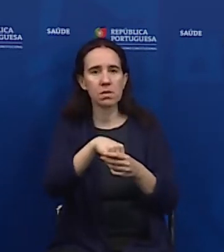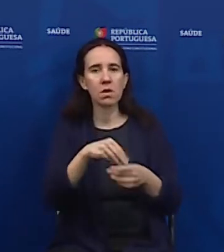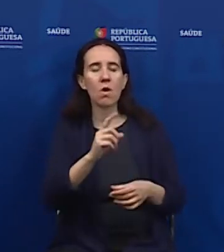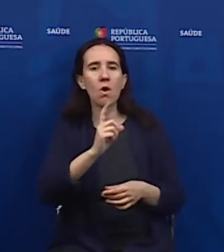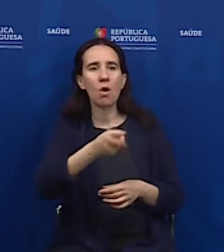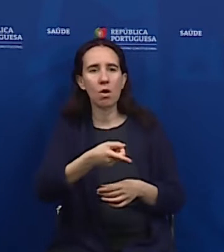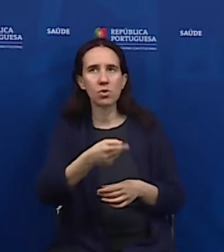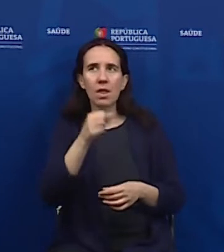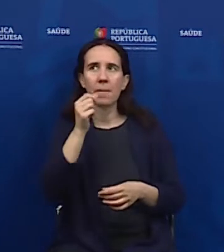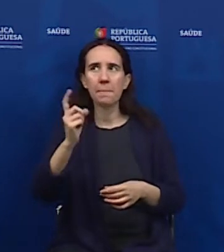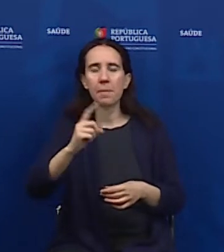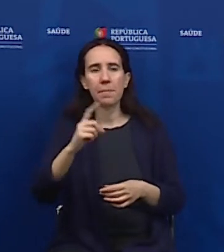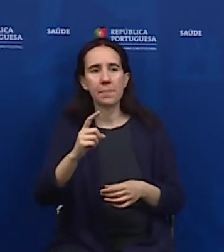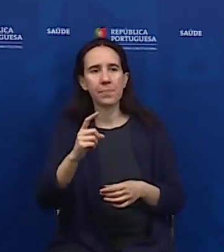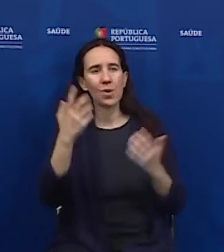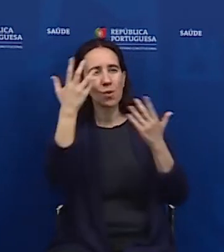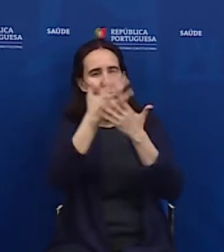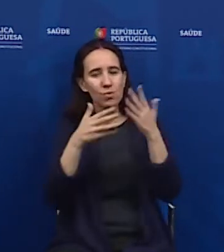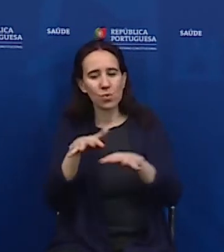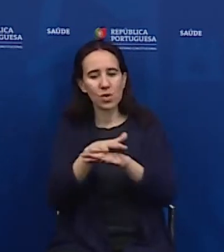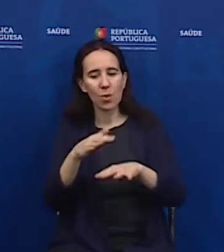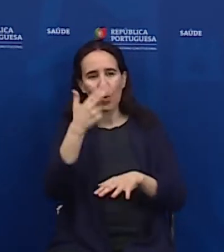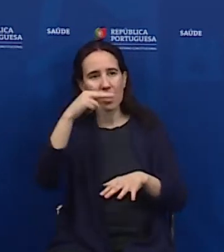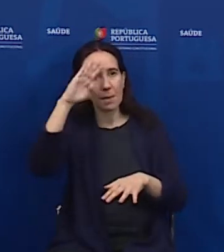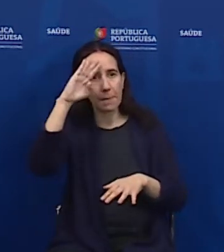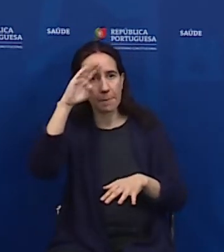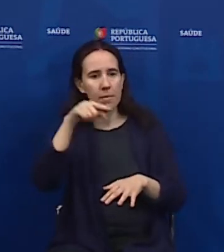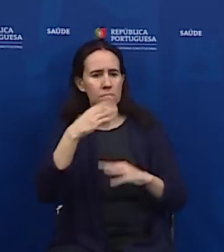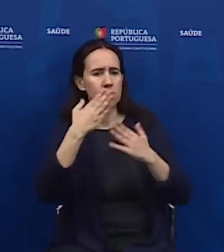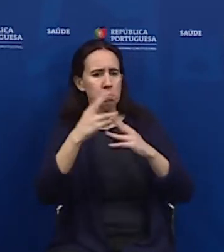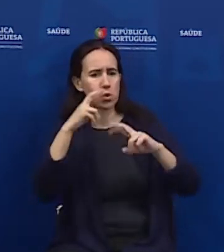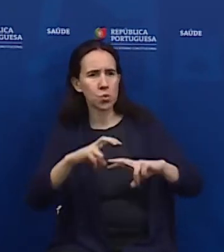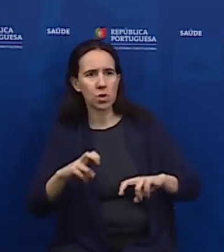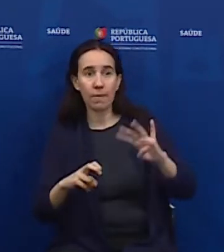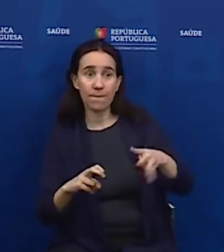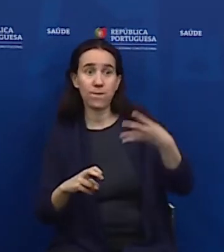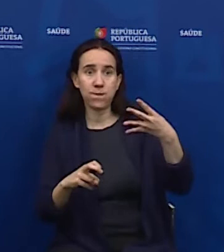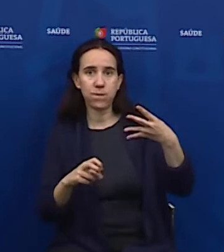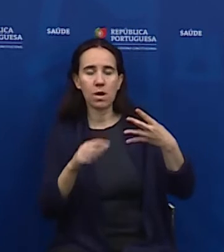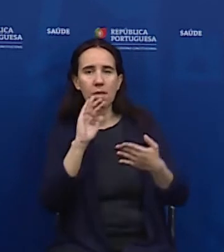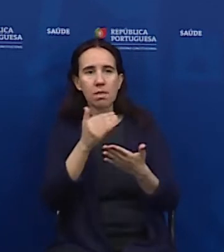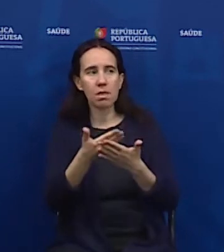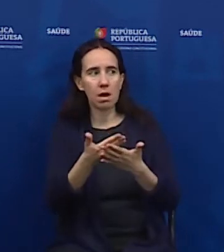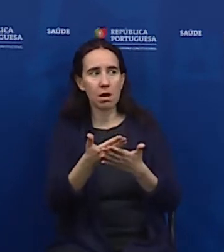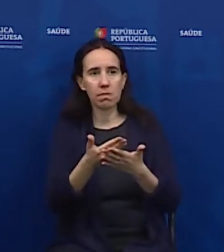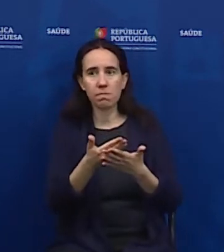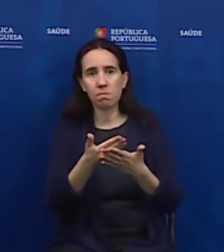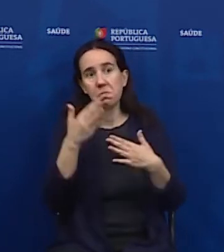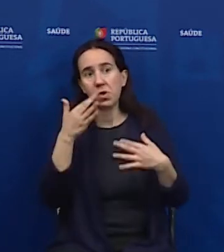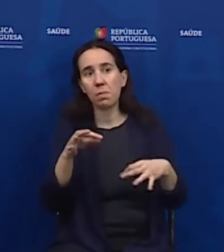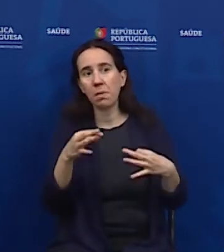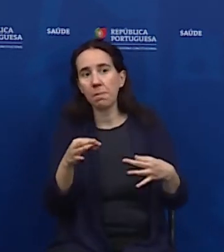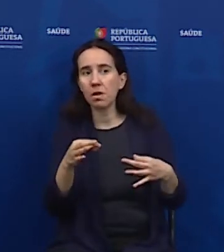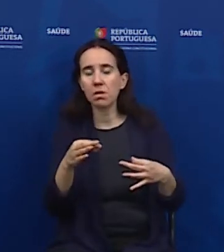daquilo que é muitas vezes confundido com a gripe, e que são estudados, e que são 4, e que provocam normalmente